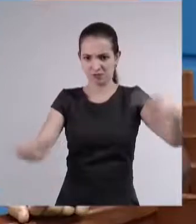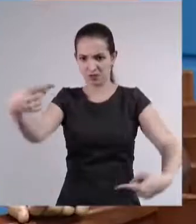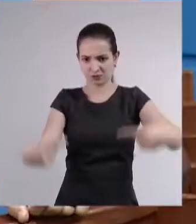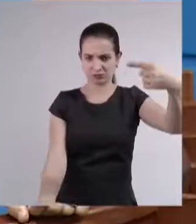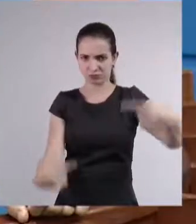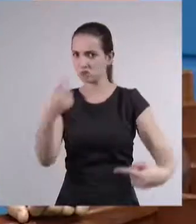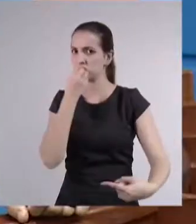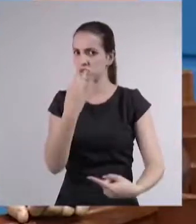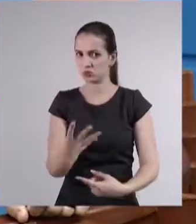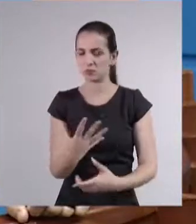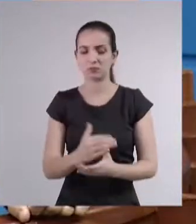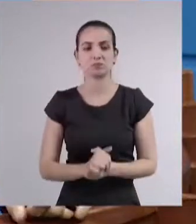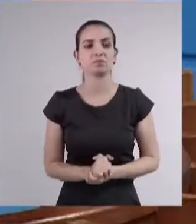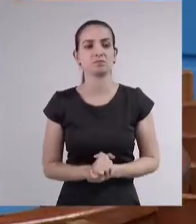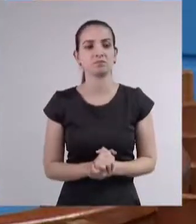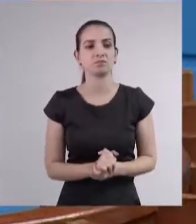isso.